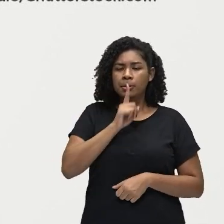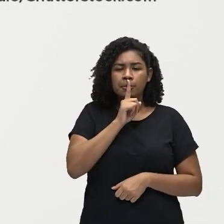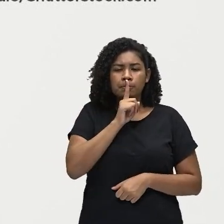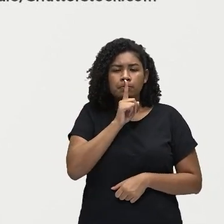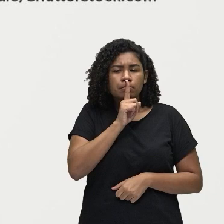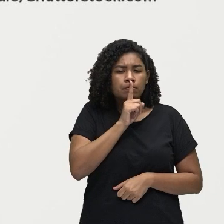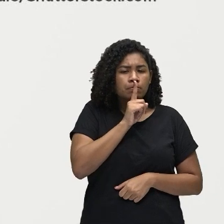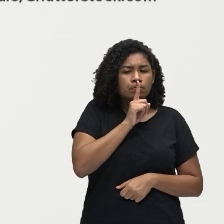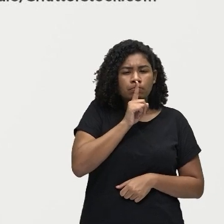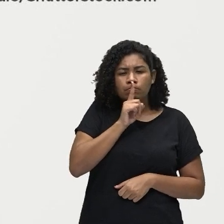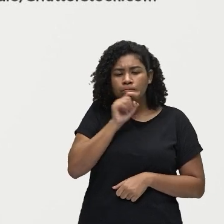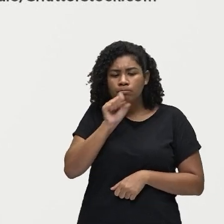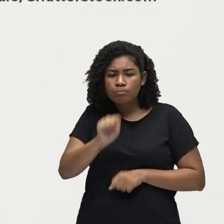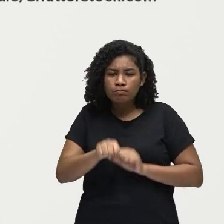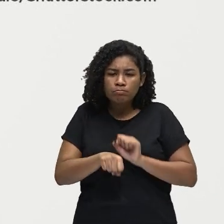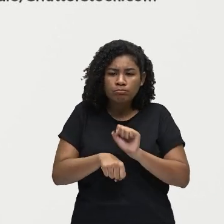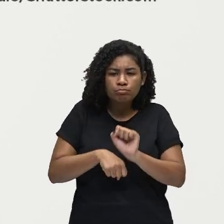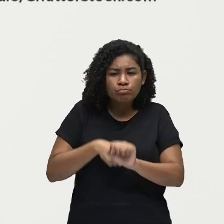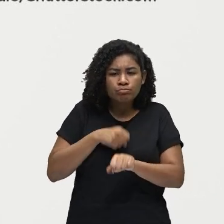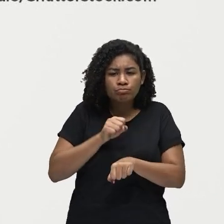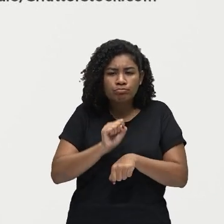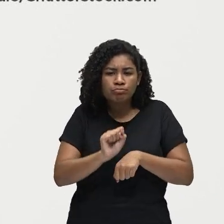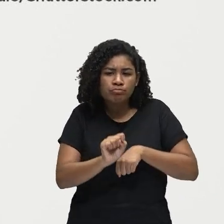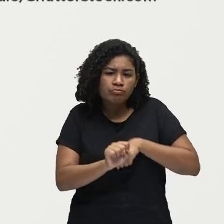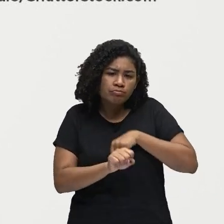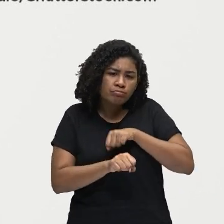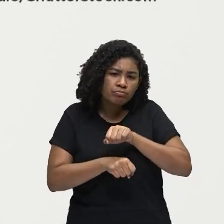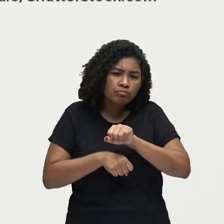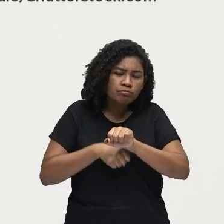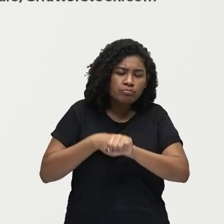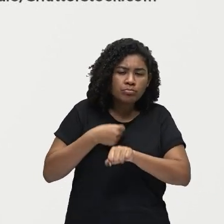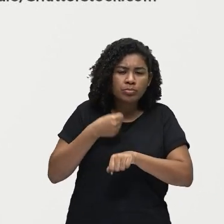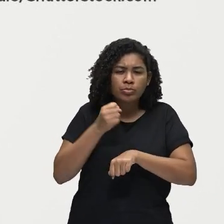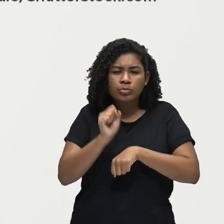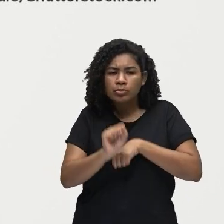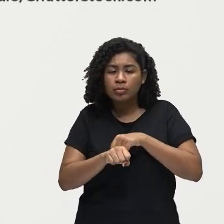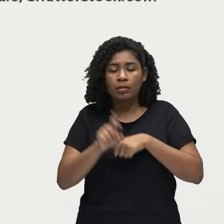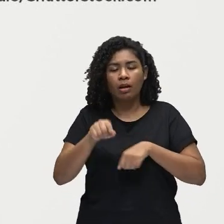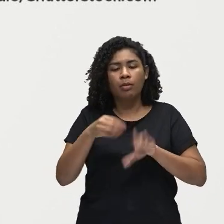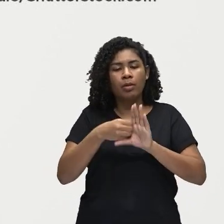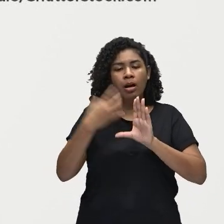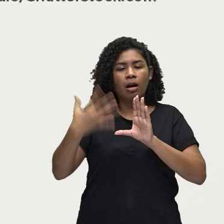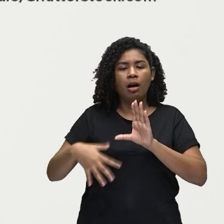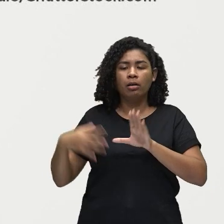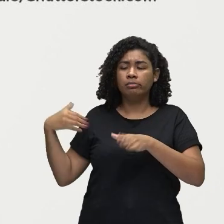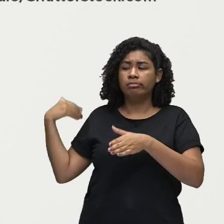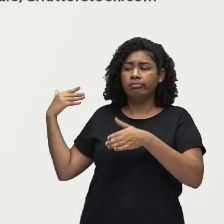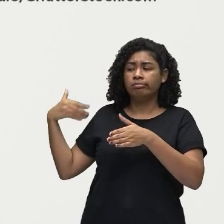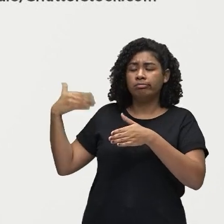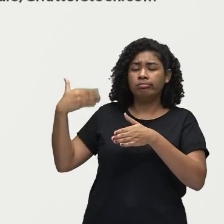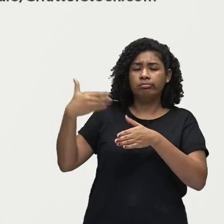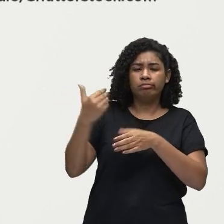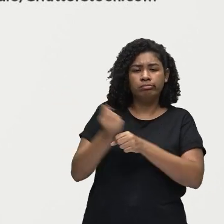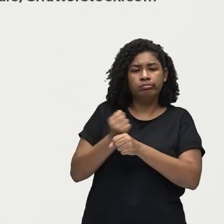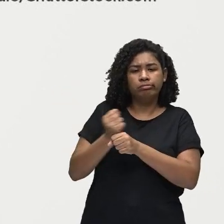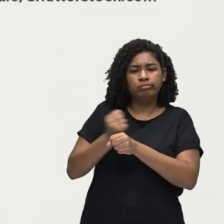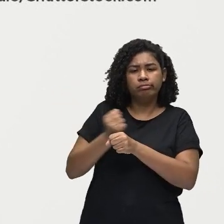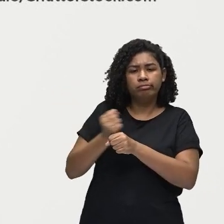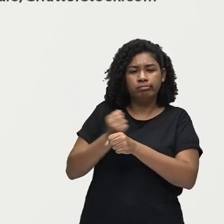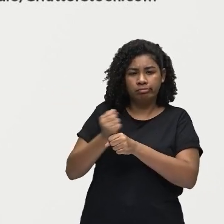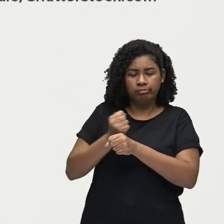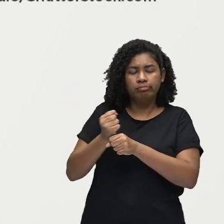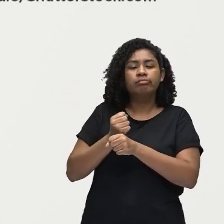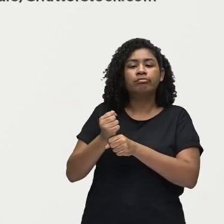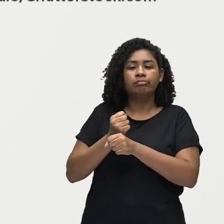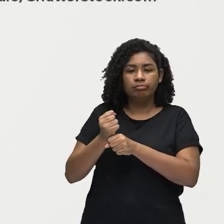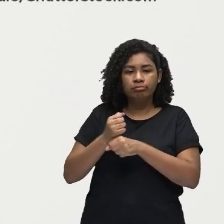e se aproximar da presa. É uma característica que eles vieram aprimorando aí durante os milhões de